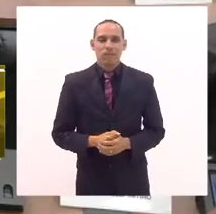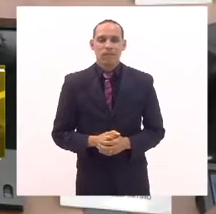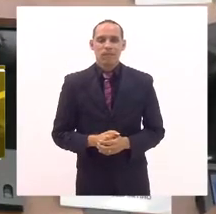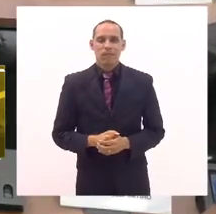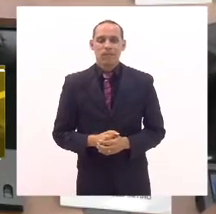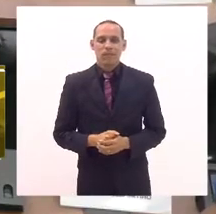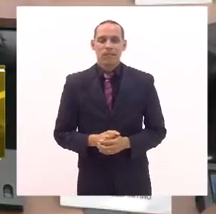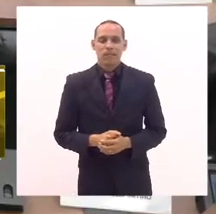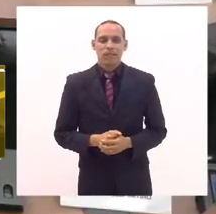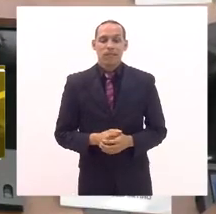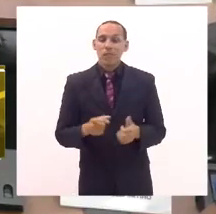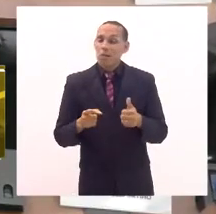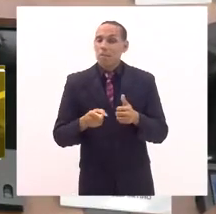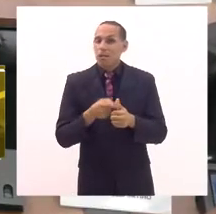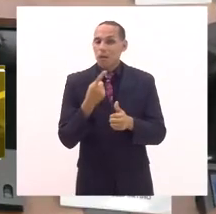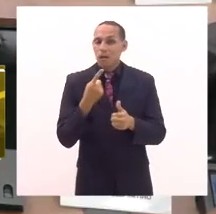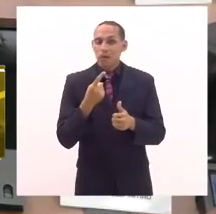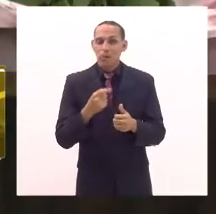Eu quero